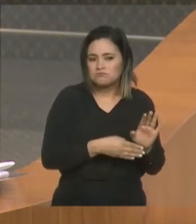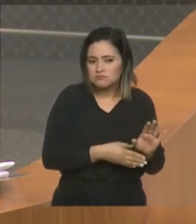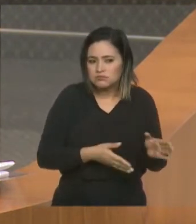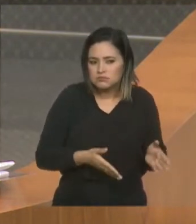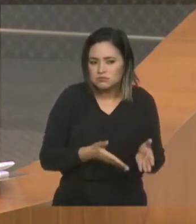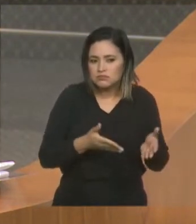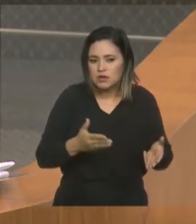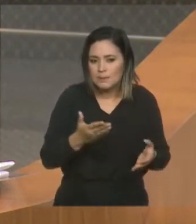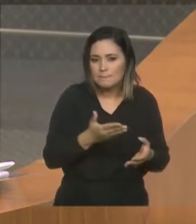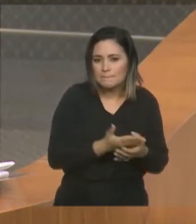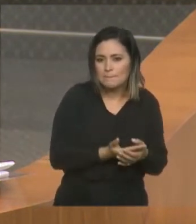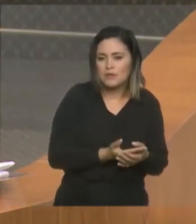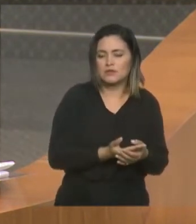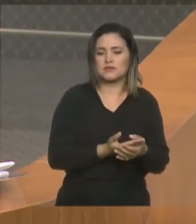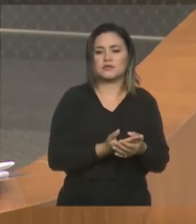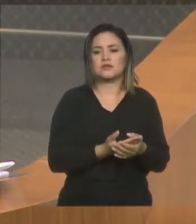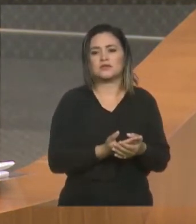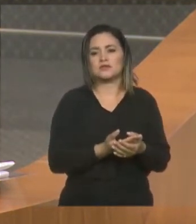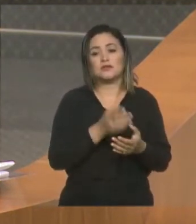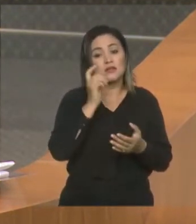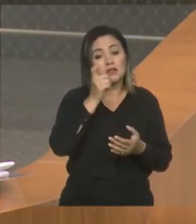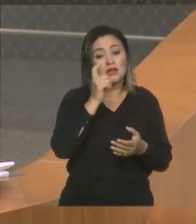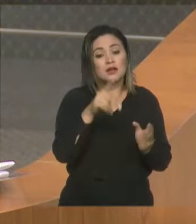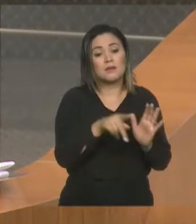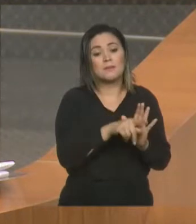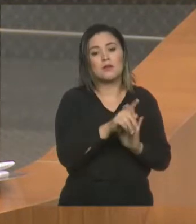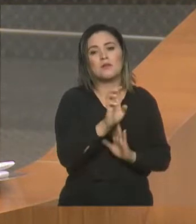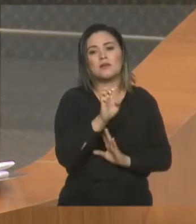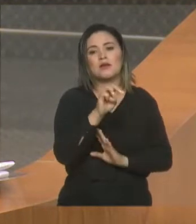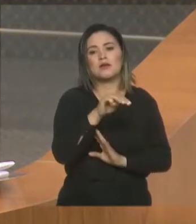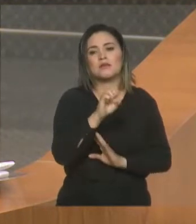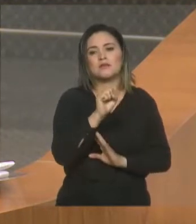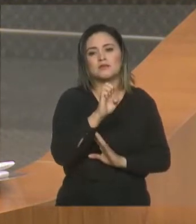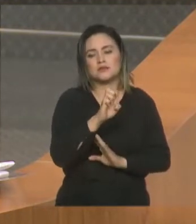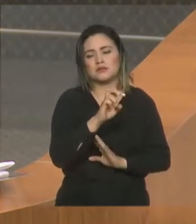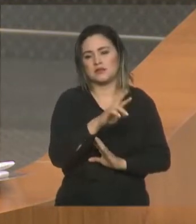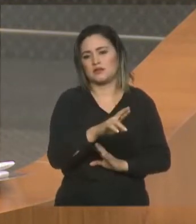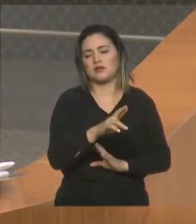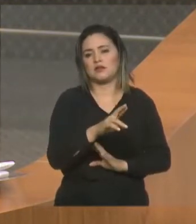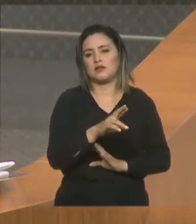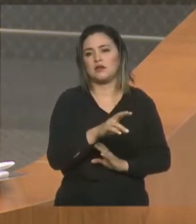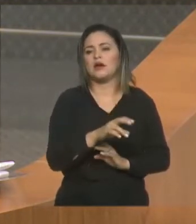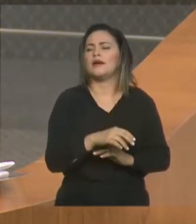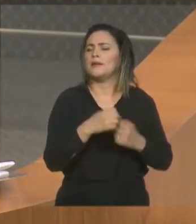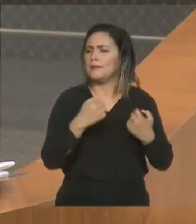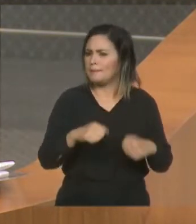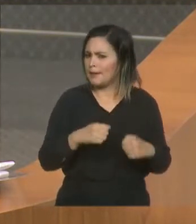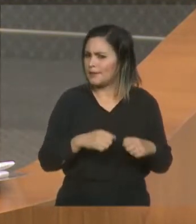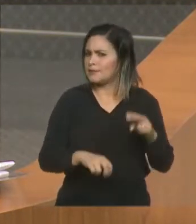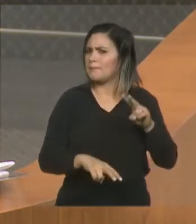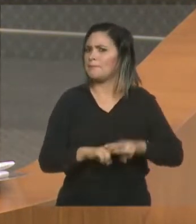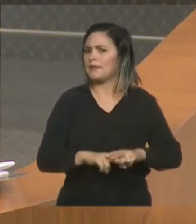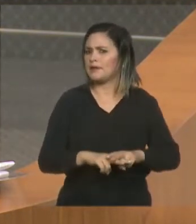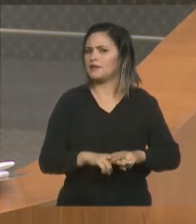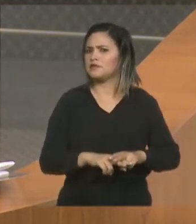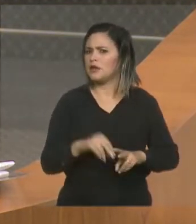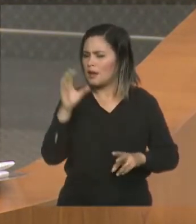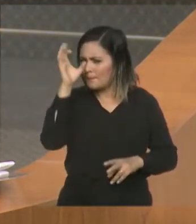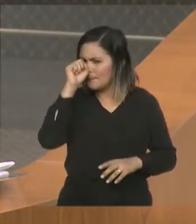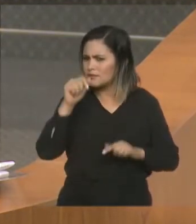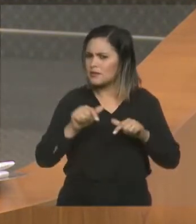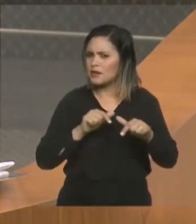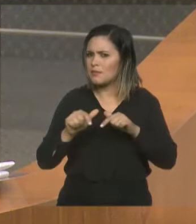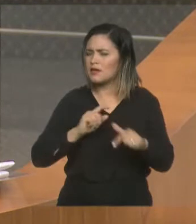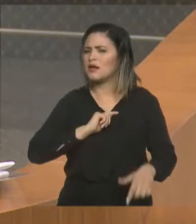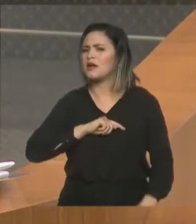Deveria estar preso o senhor superintendente do MCE. Deveria estar preso, aprender a trabalhar, fica enganando o povo com esse